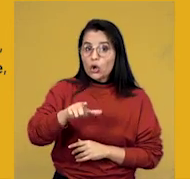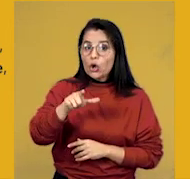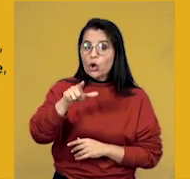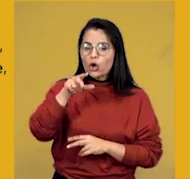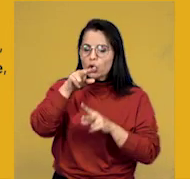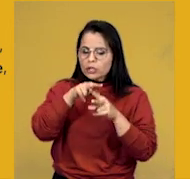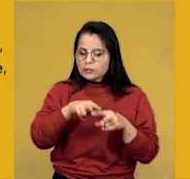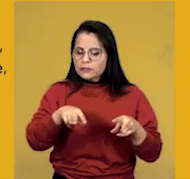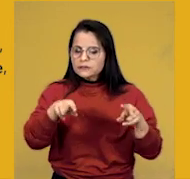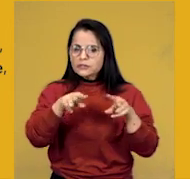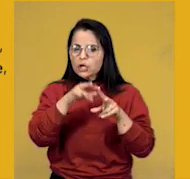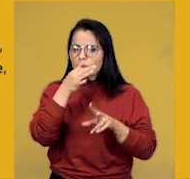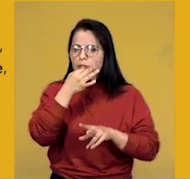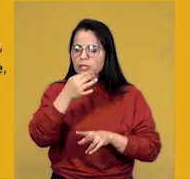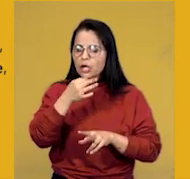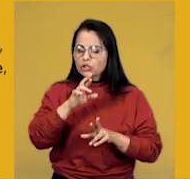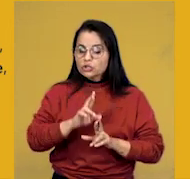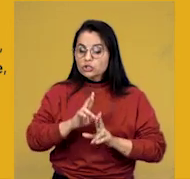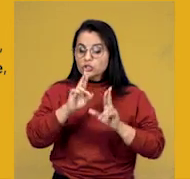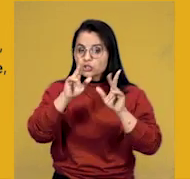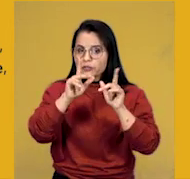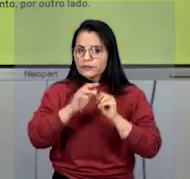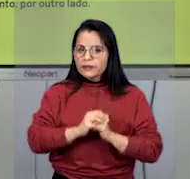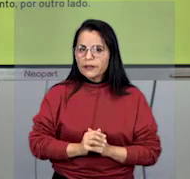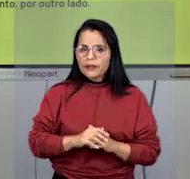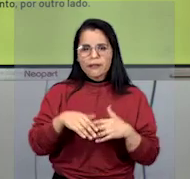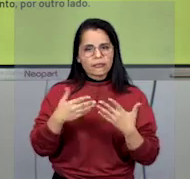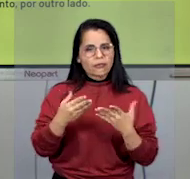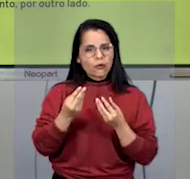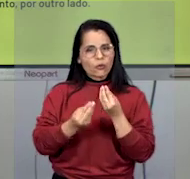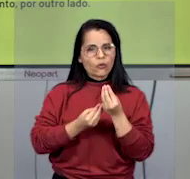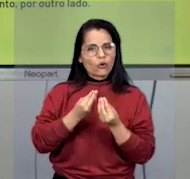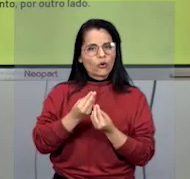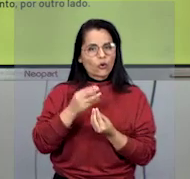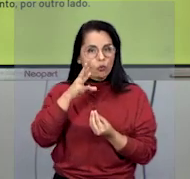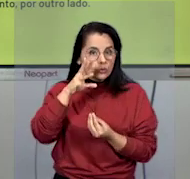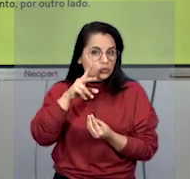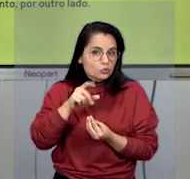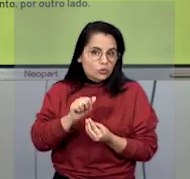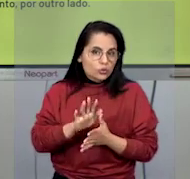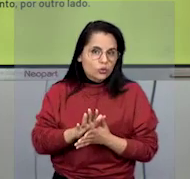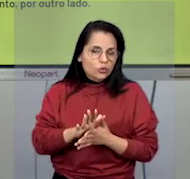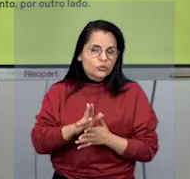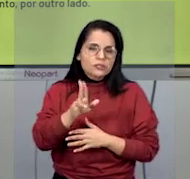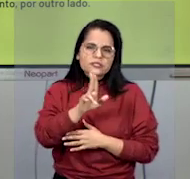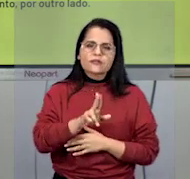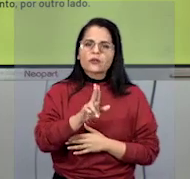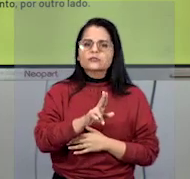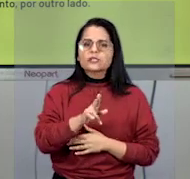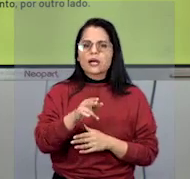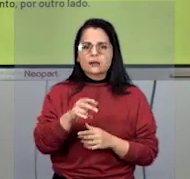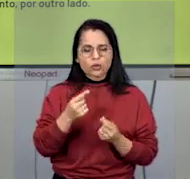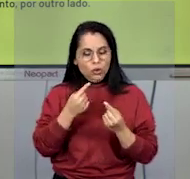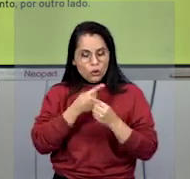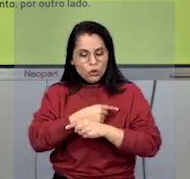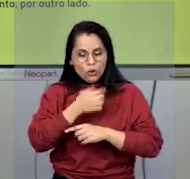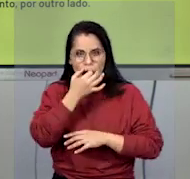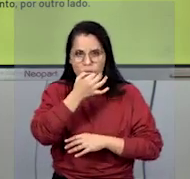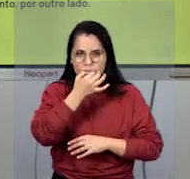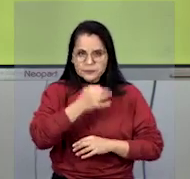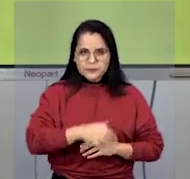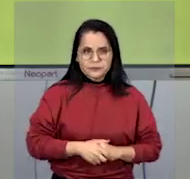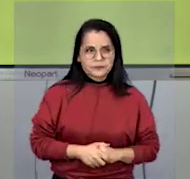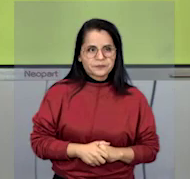é essa, não é igual à sua. Portanto, desse modo, todavia, entretanto, contudo, você usa esses operadores argumentativos.